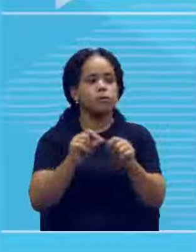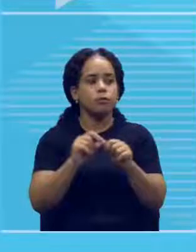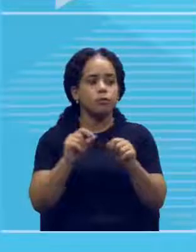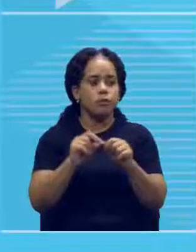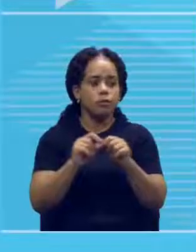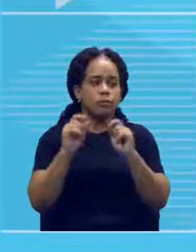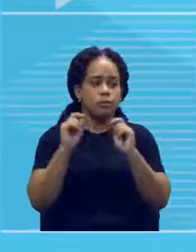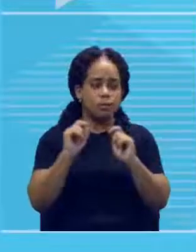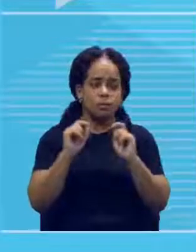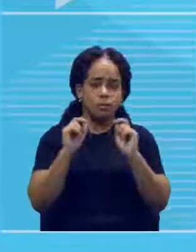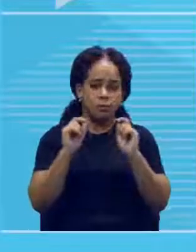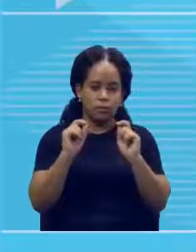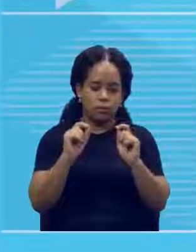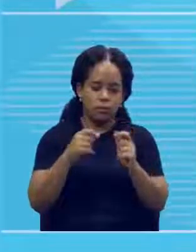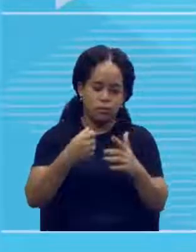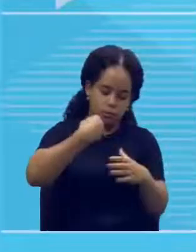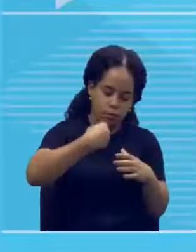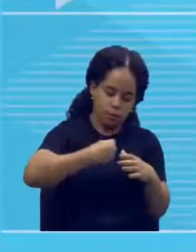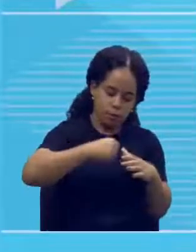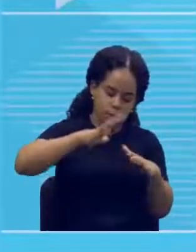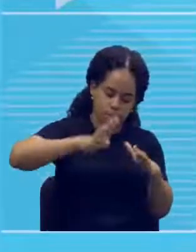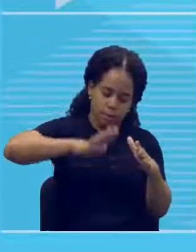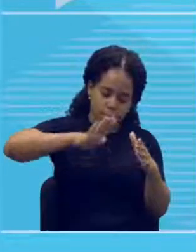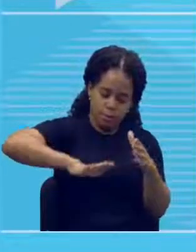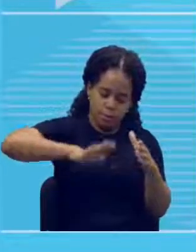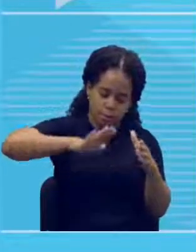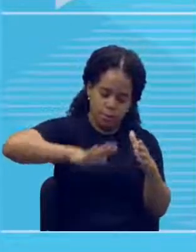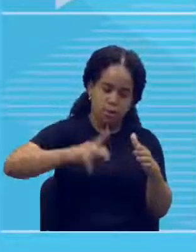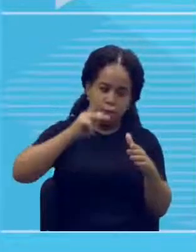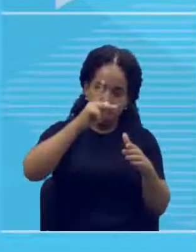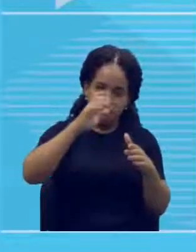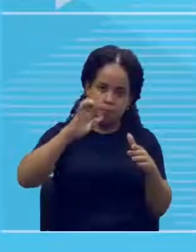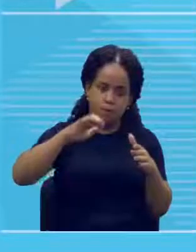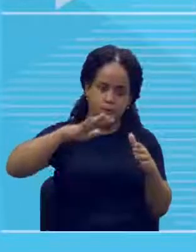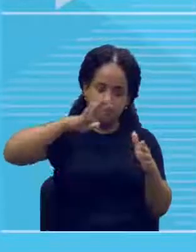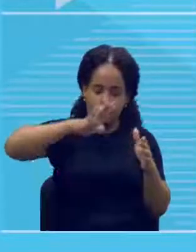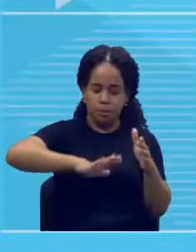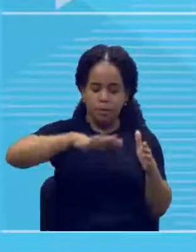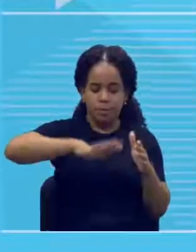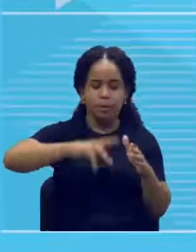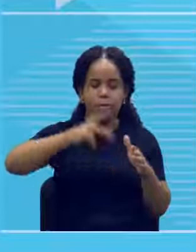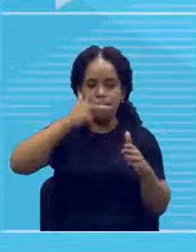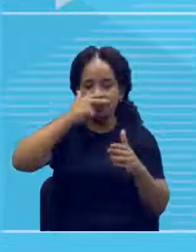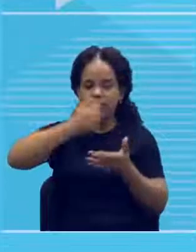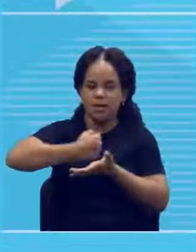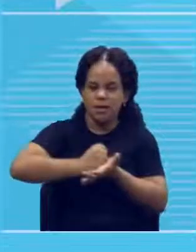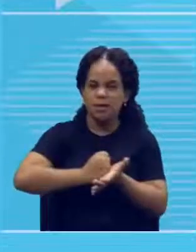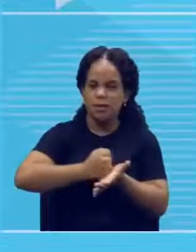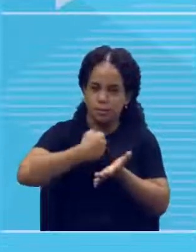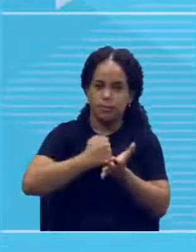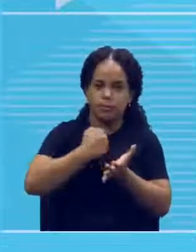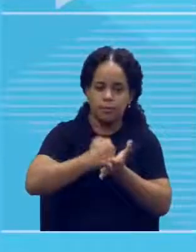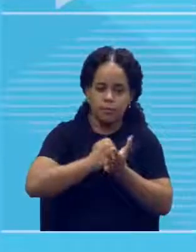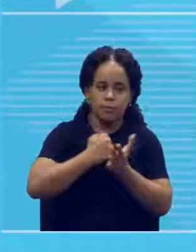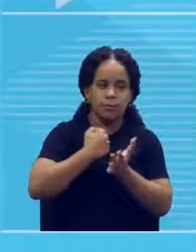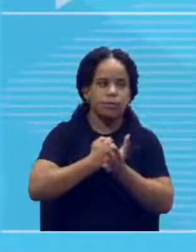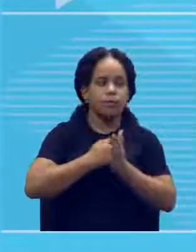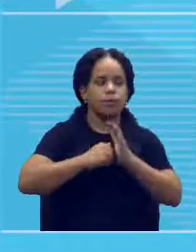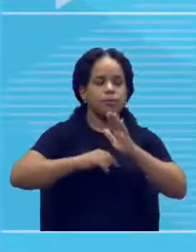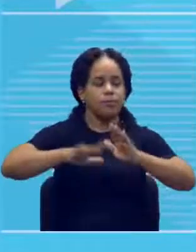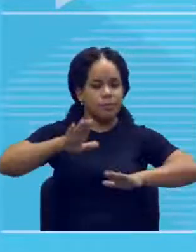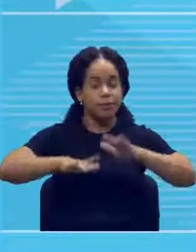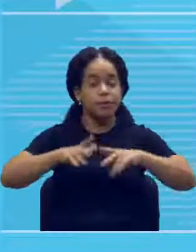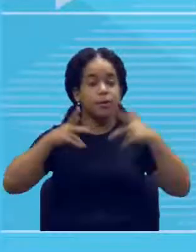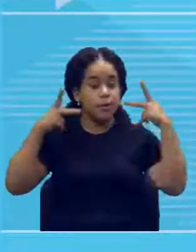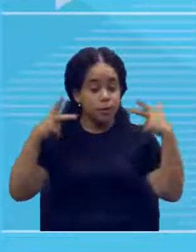maceravam, eles pisavam, né? Eles amassavam as uvas com os pés em movimento